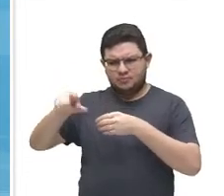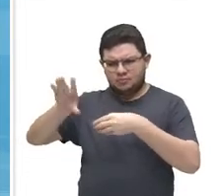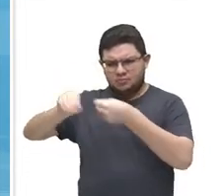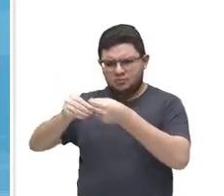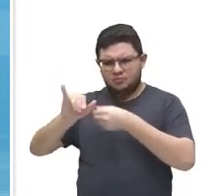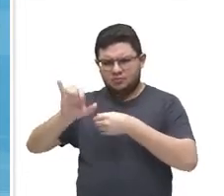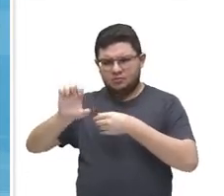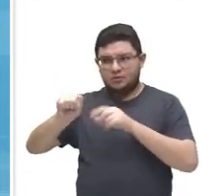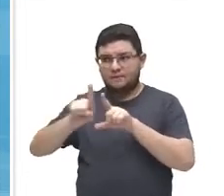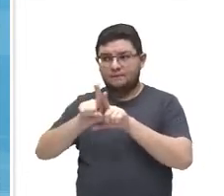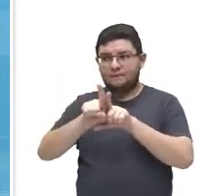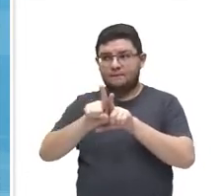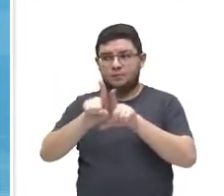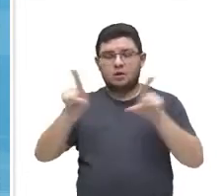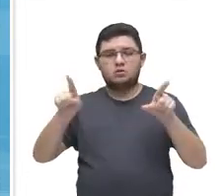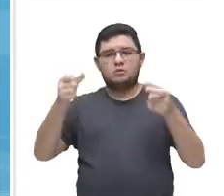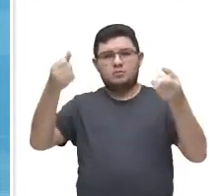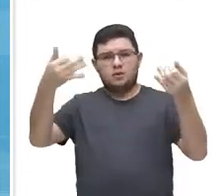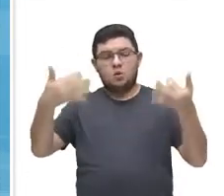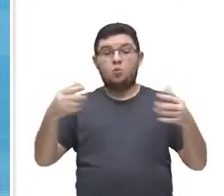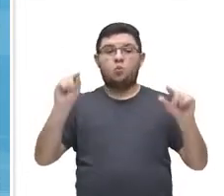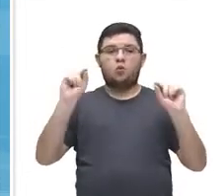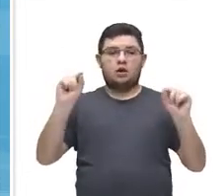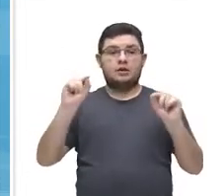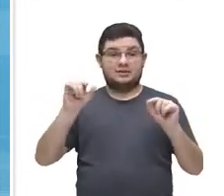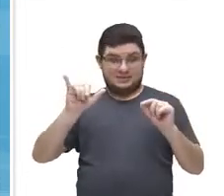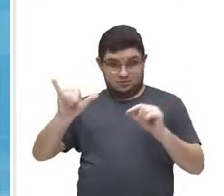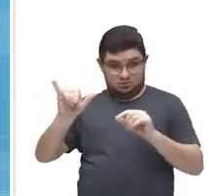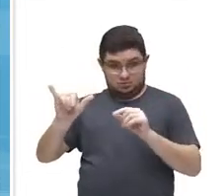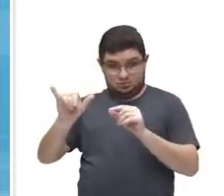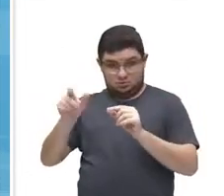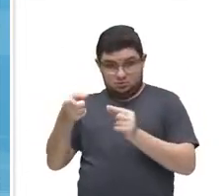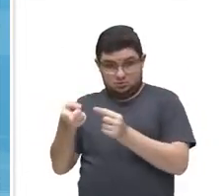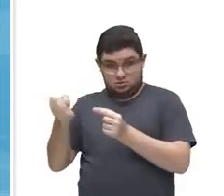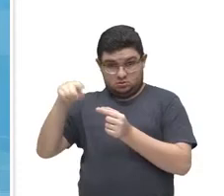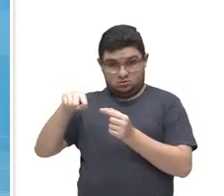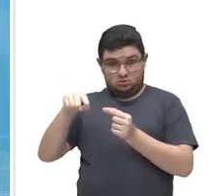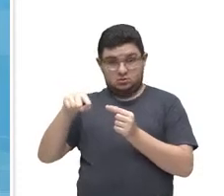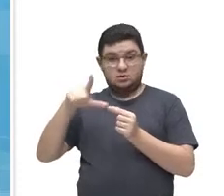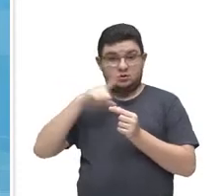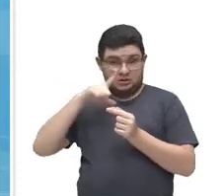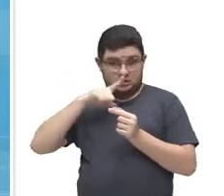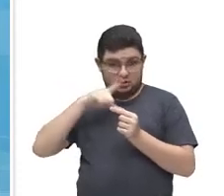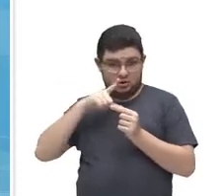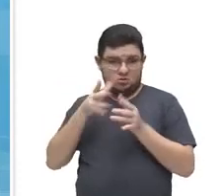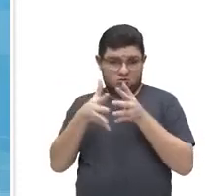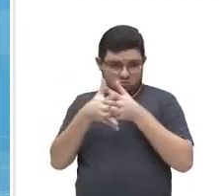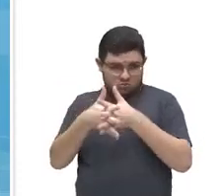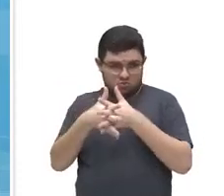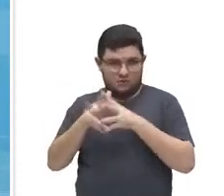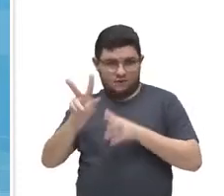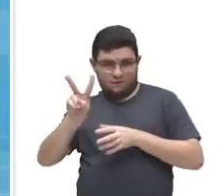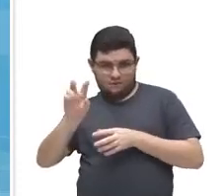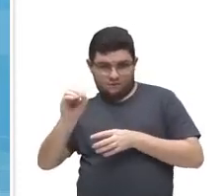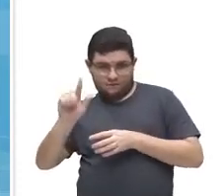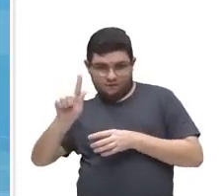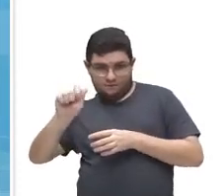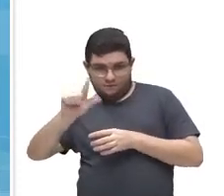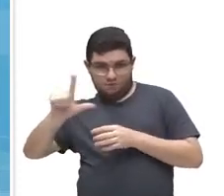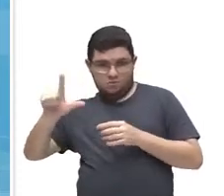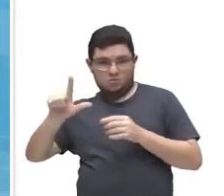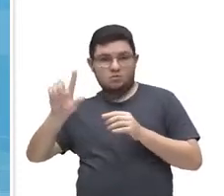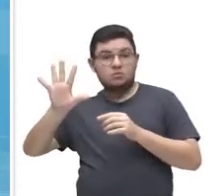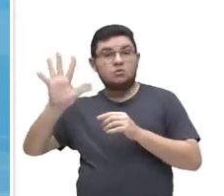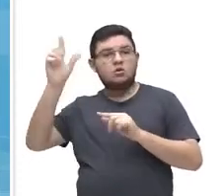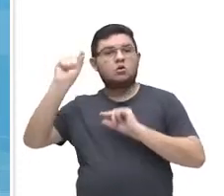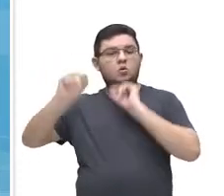Y tiver uma vogal antes. Aí eu só acrescento S.